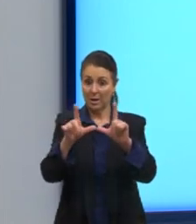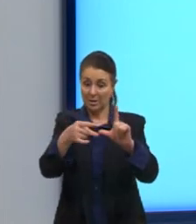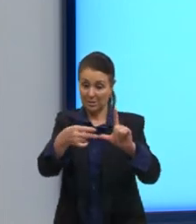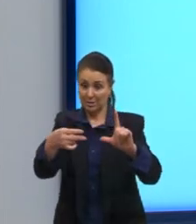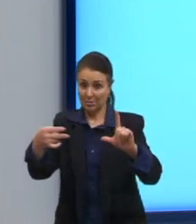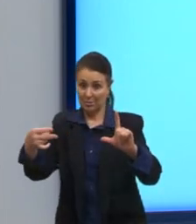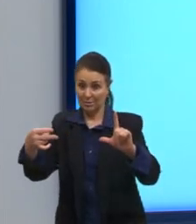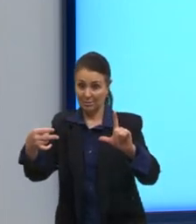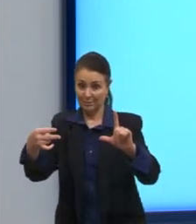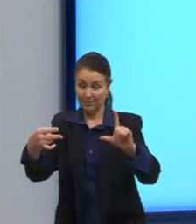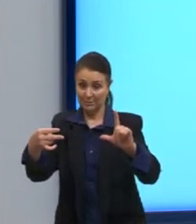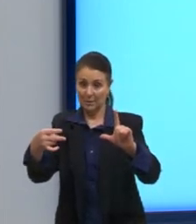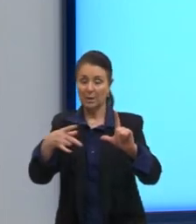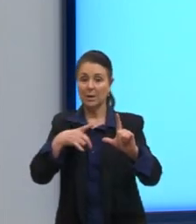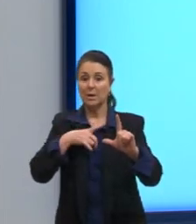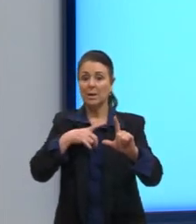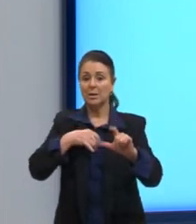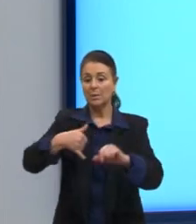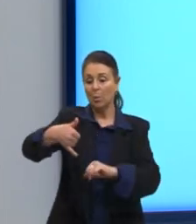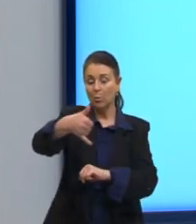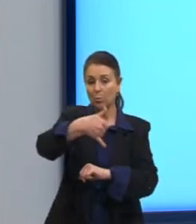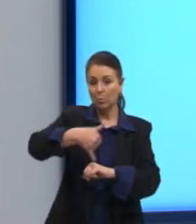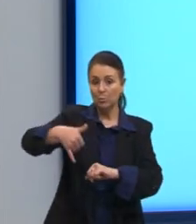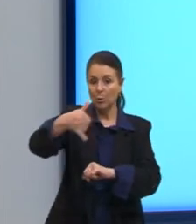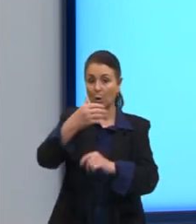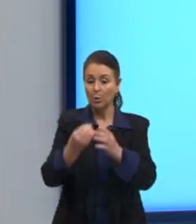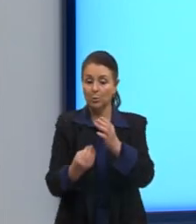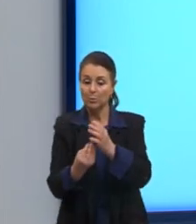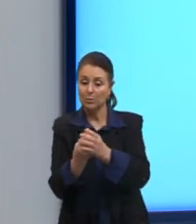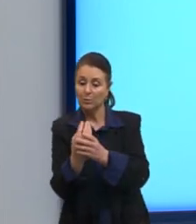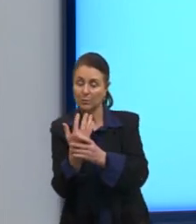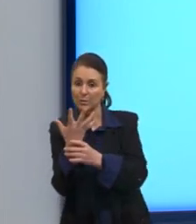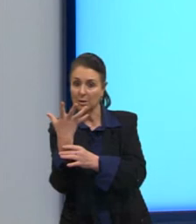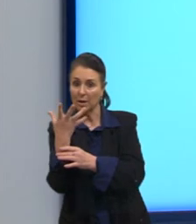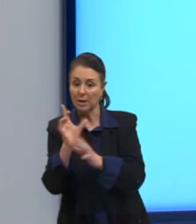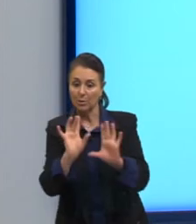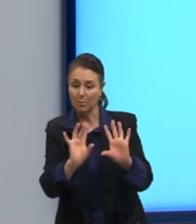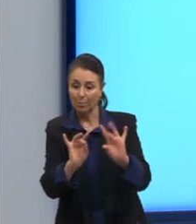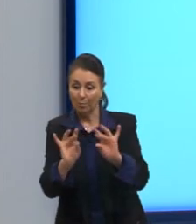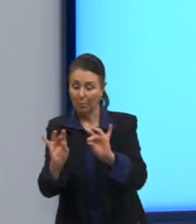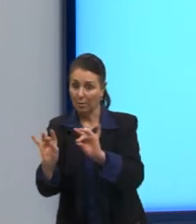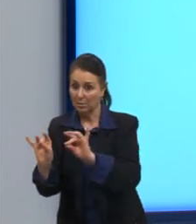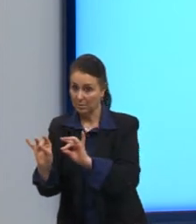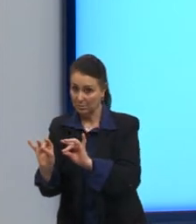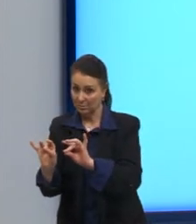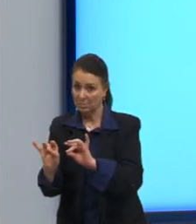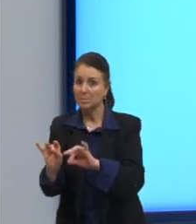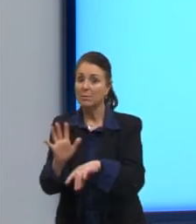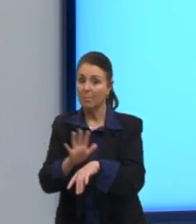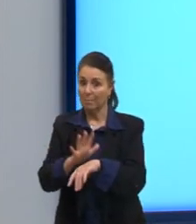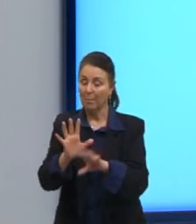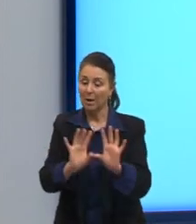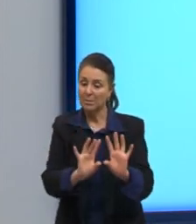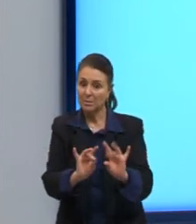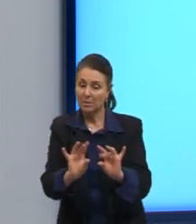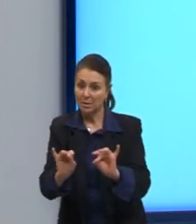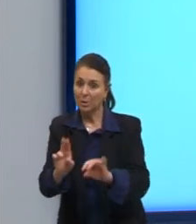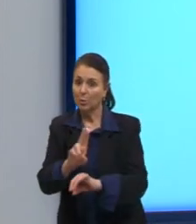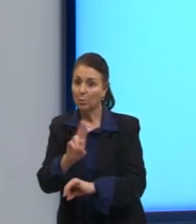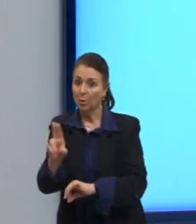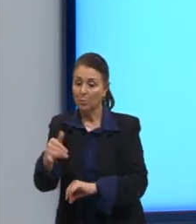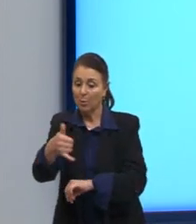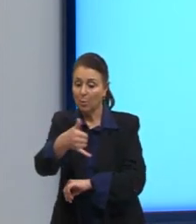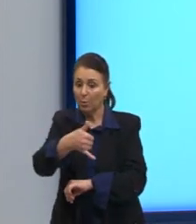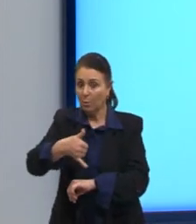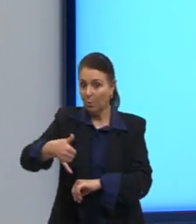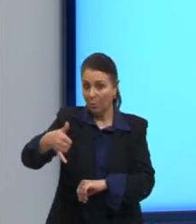insaturada que são os olhos vegetais né que são líquidos a gente sabe né que os olhos são líquidos até porque a nomenclatura óleo